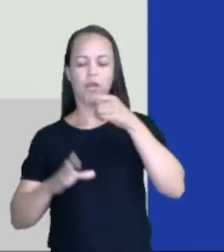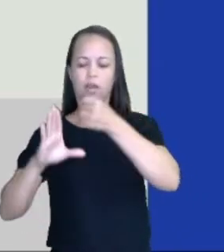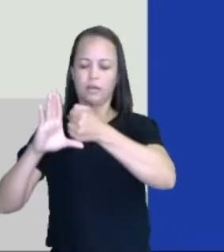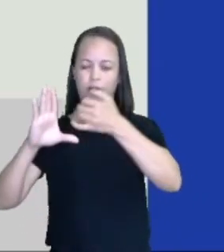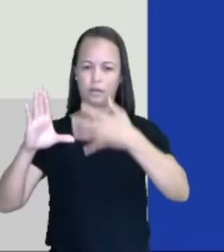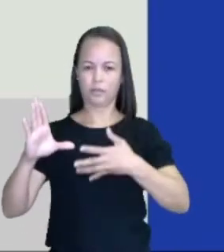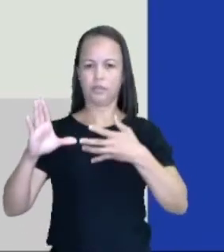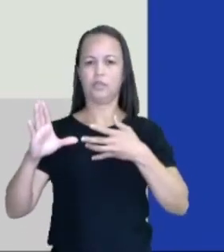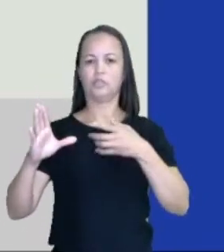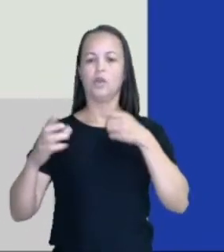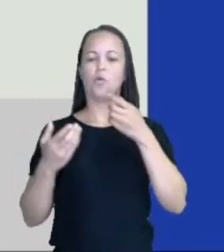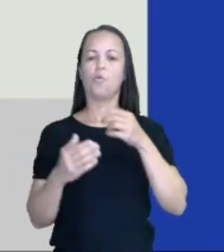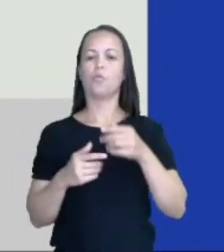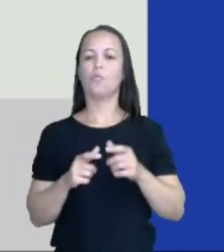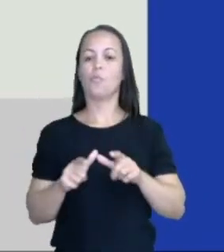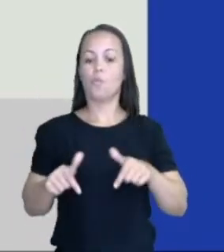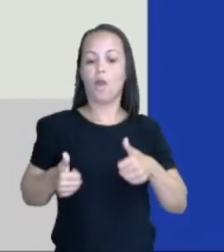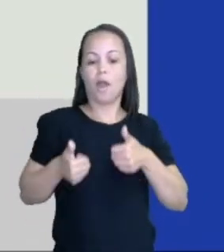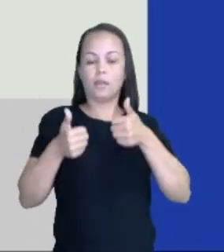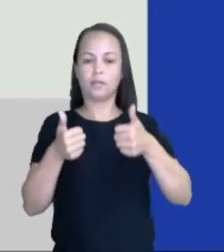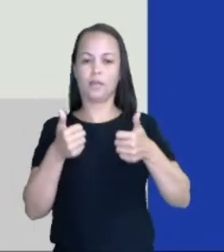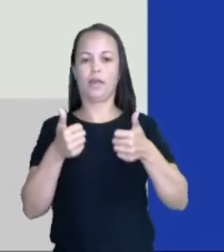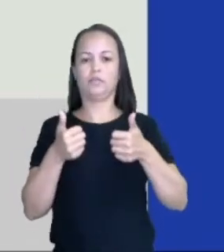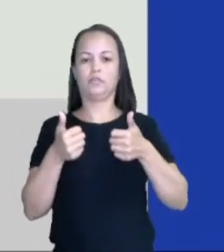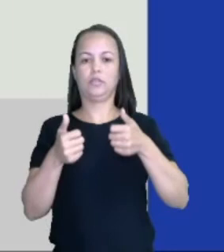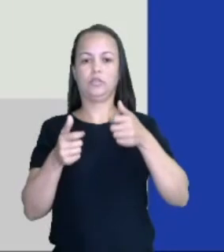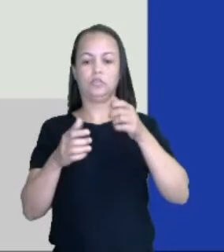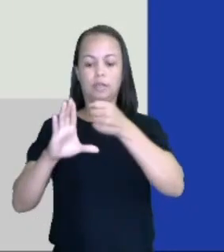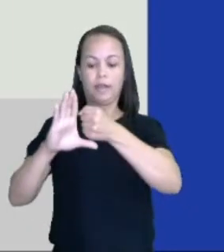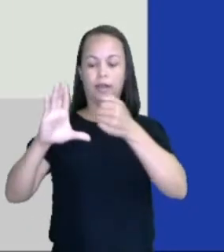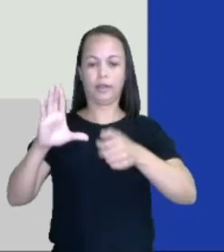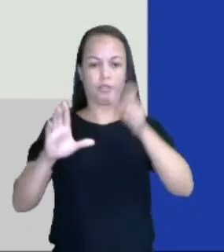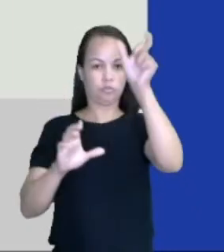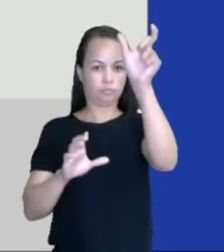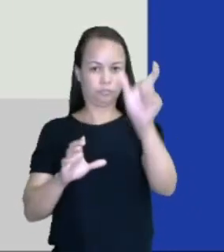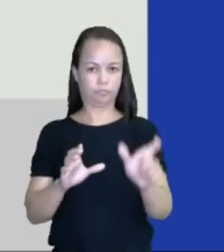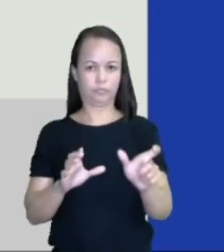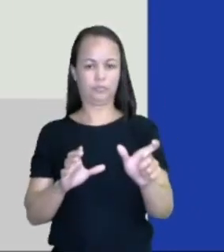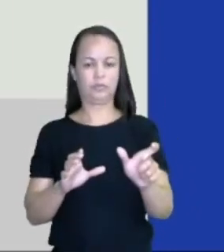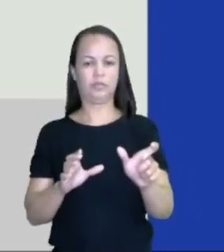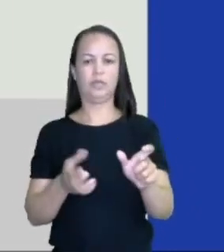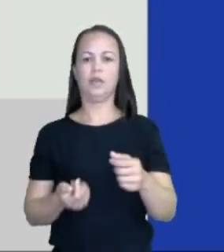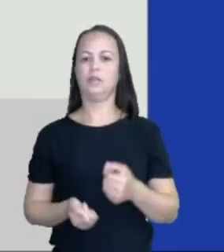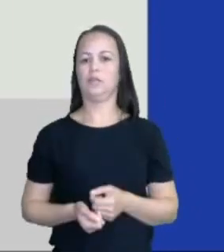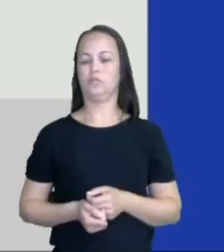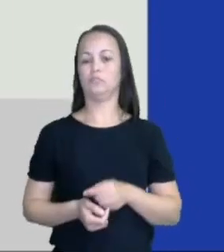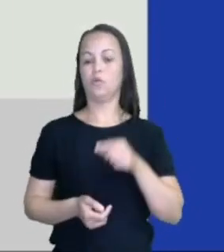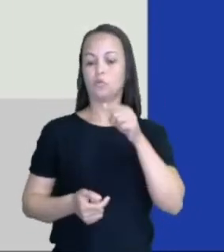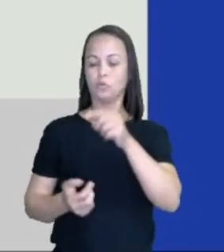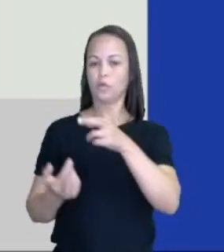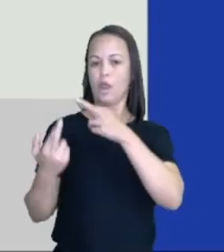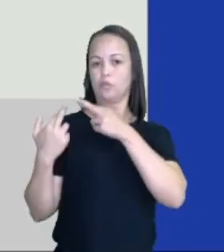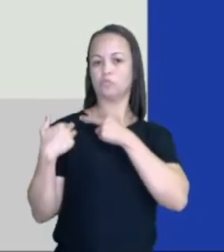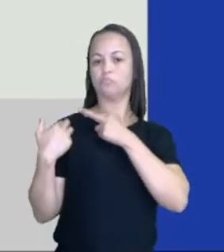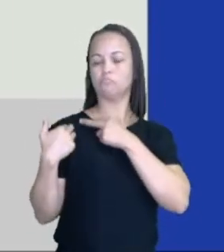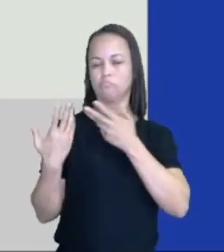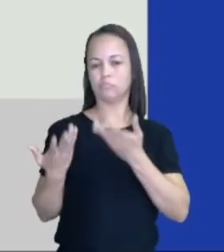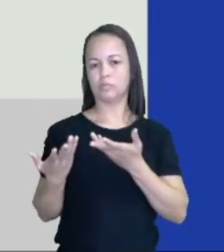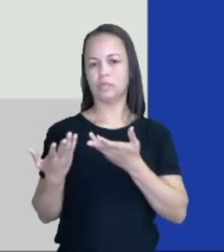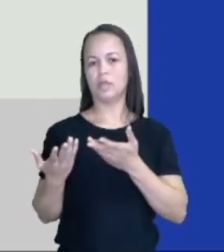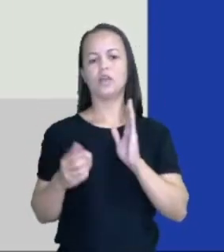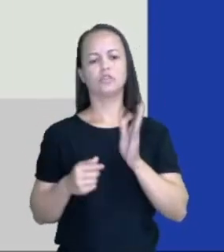ou qualidades permanentes de alguém. Soy responsable. Já o verbo estar